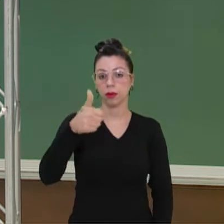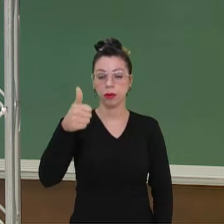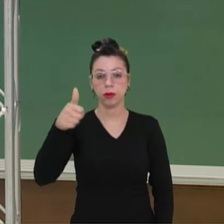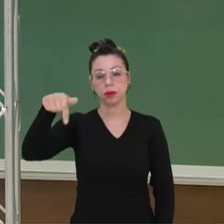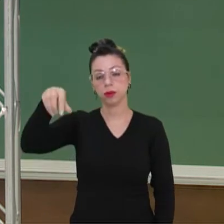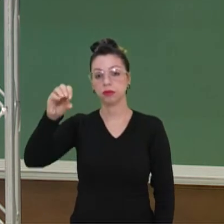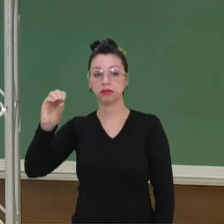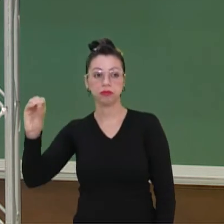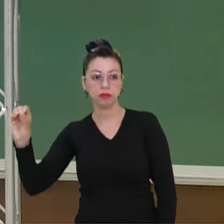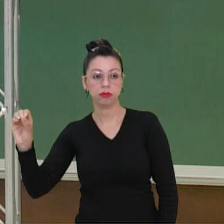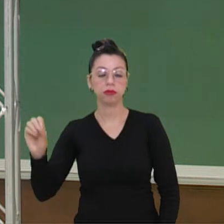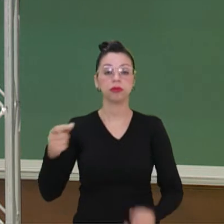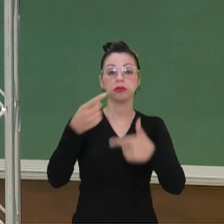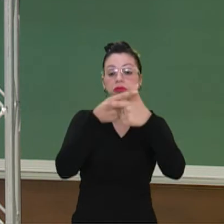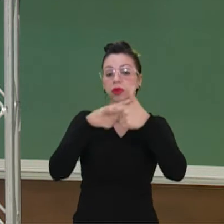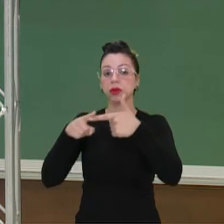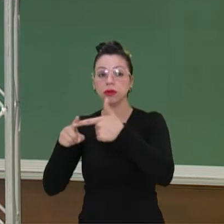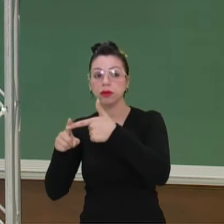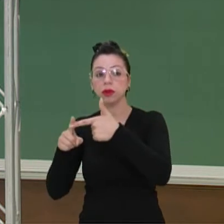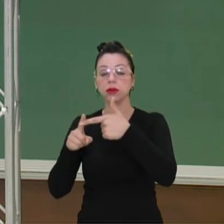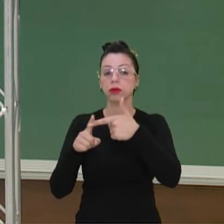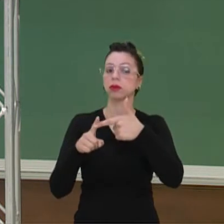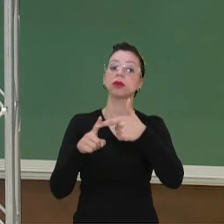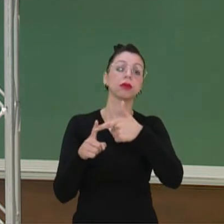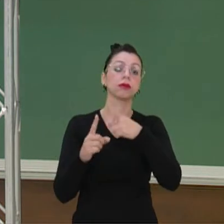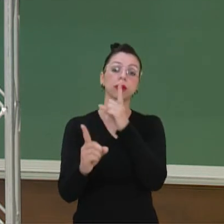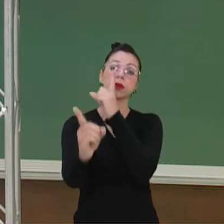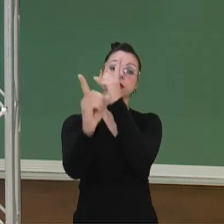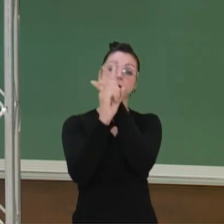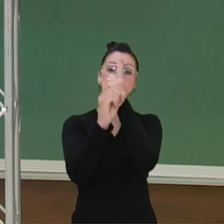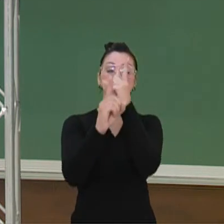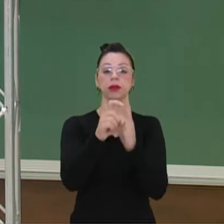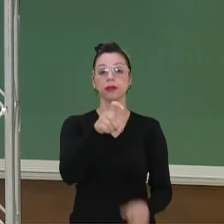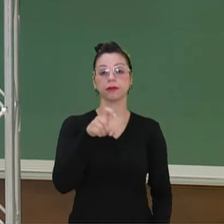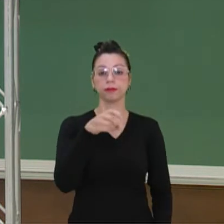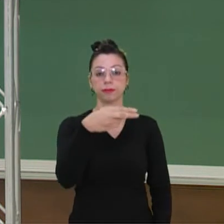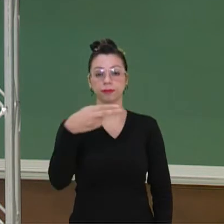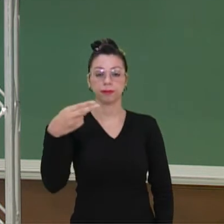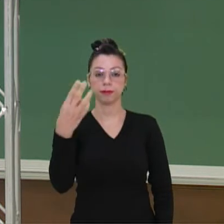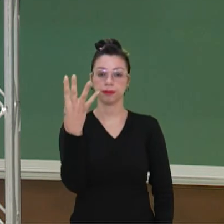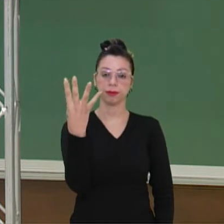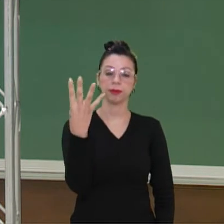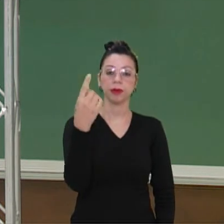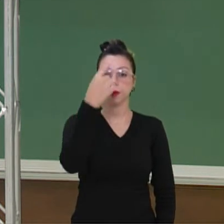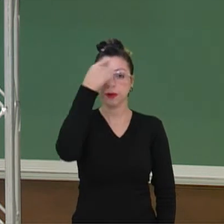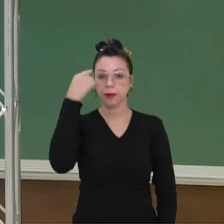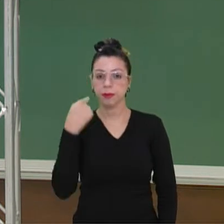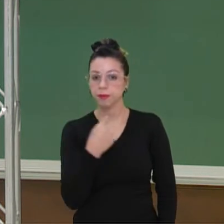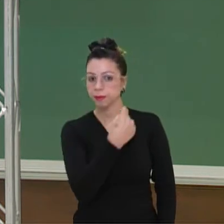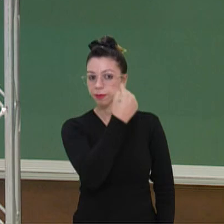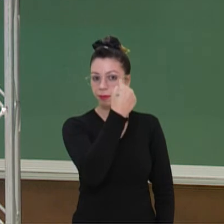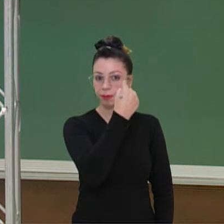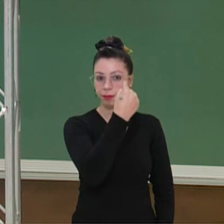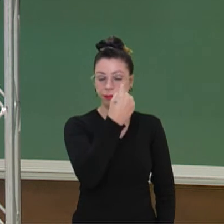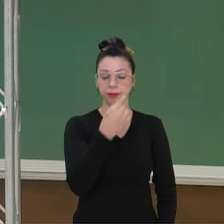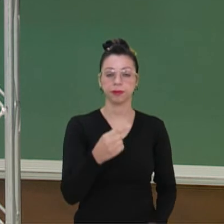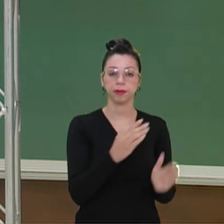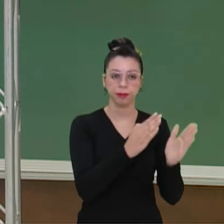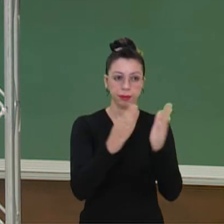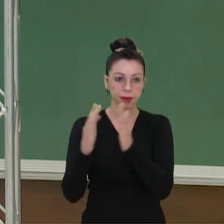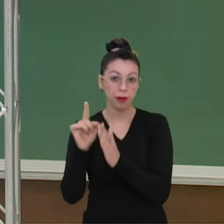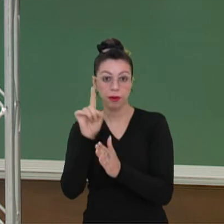11.700, divide e temos 45 minutos, tá? Lá você vê passo a passo, ok? Vamos